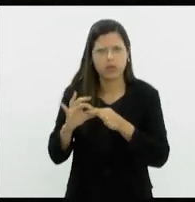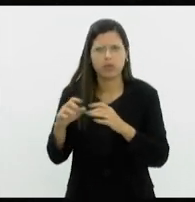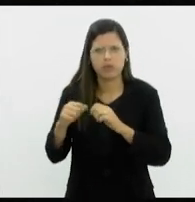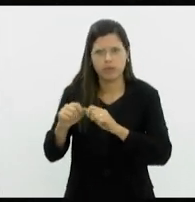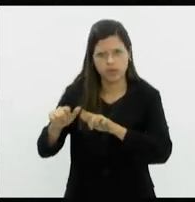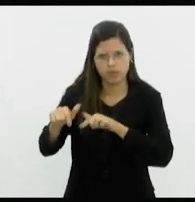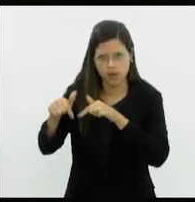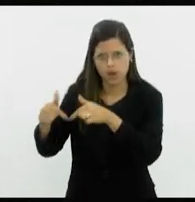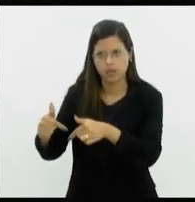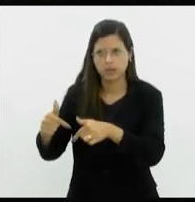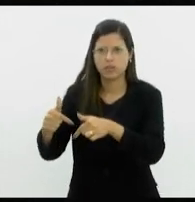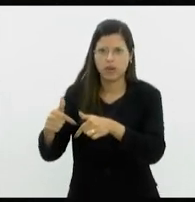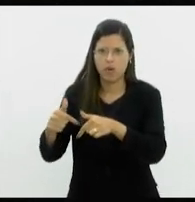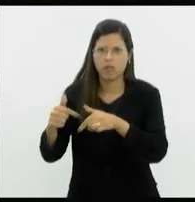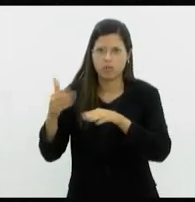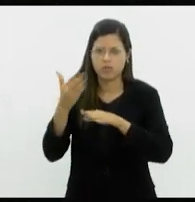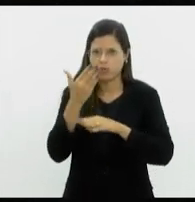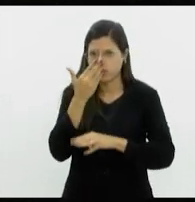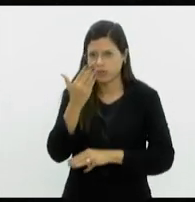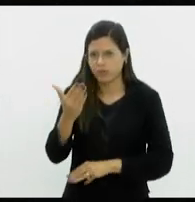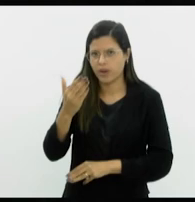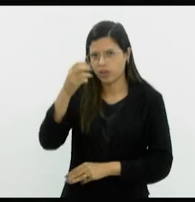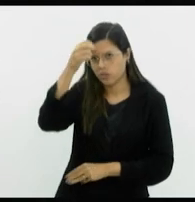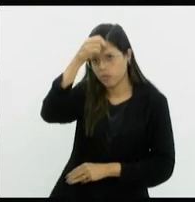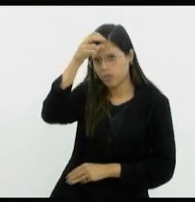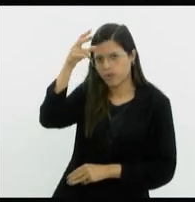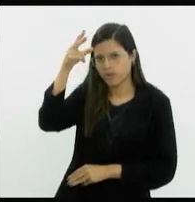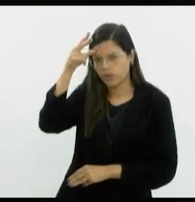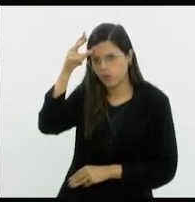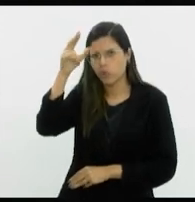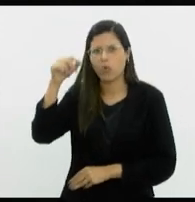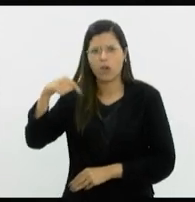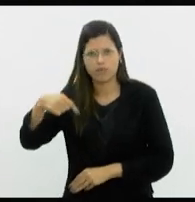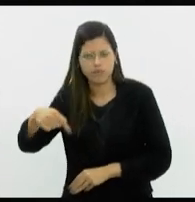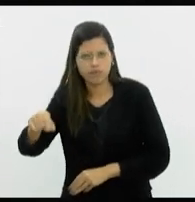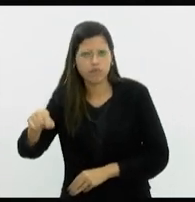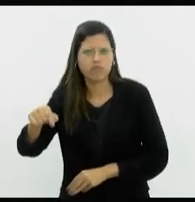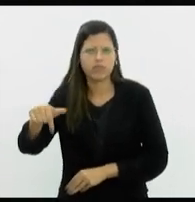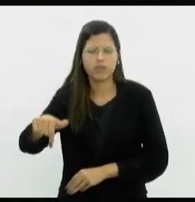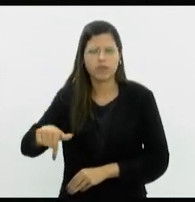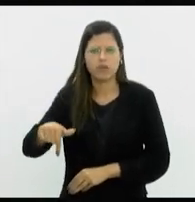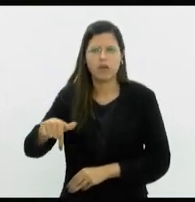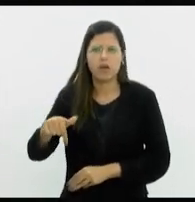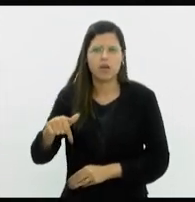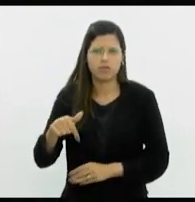ato na porta da prefeitura, foi lá, nosso mandato protocolizou